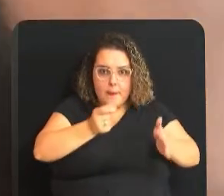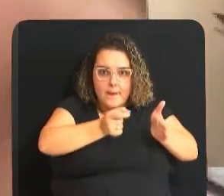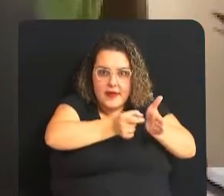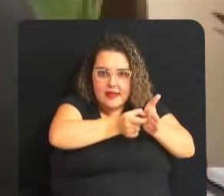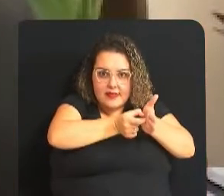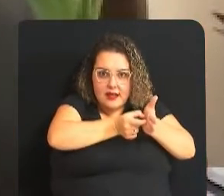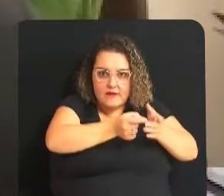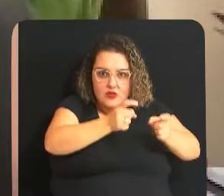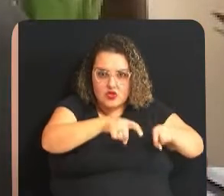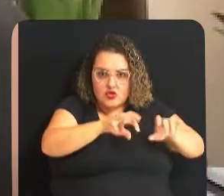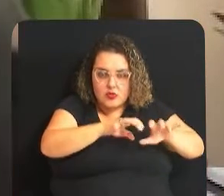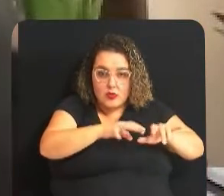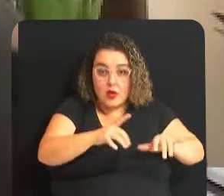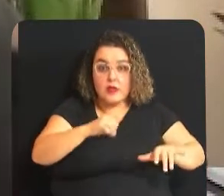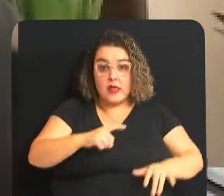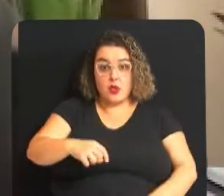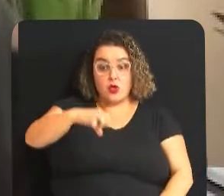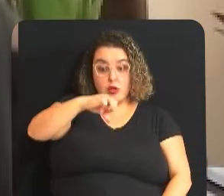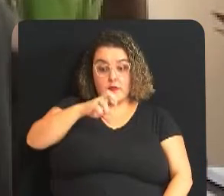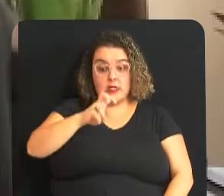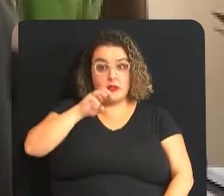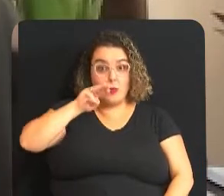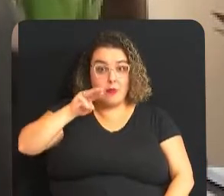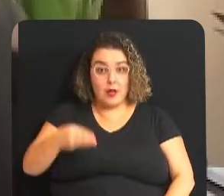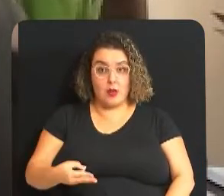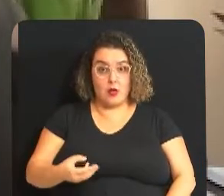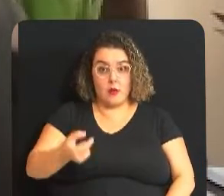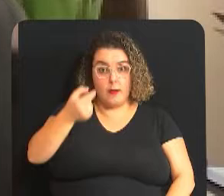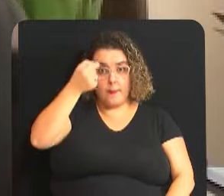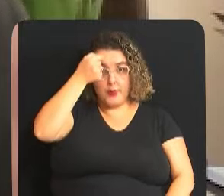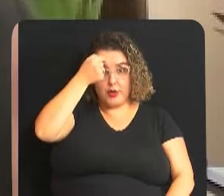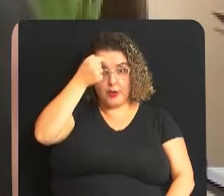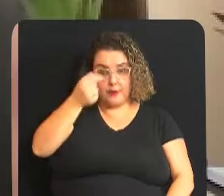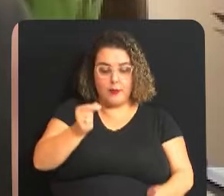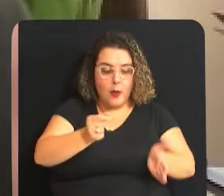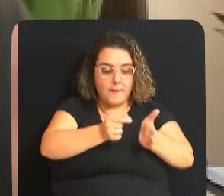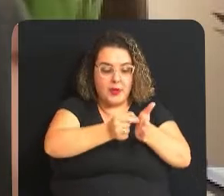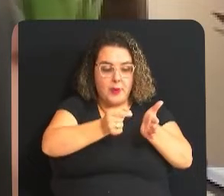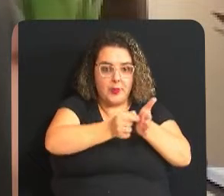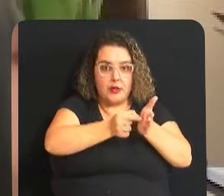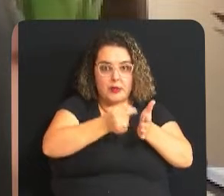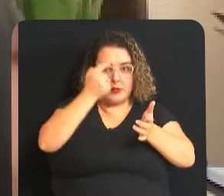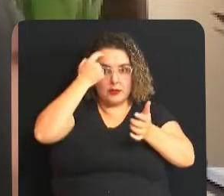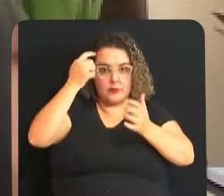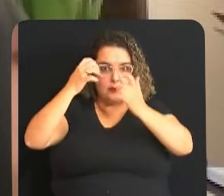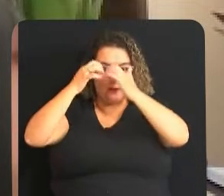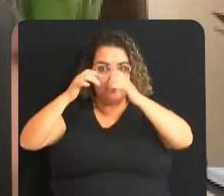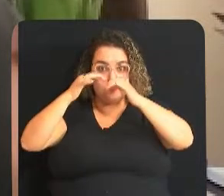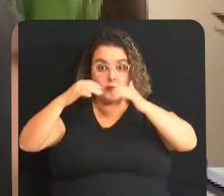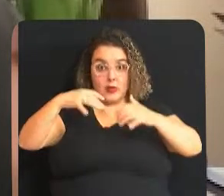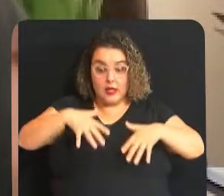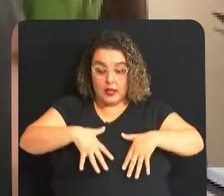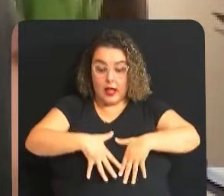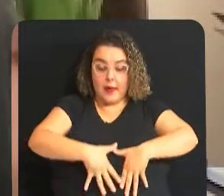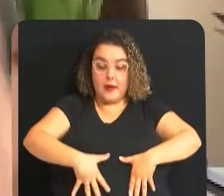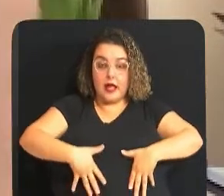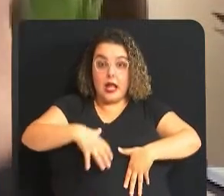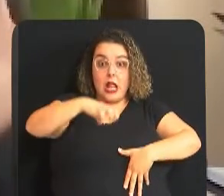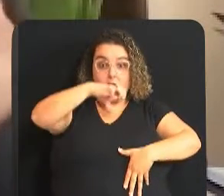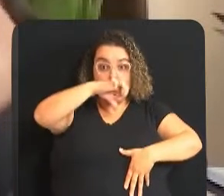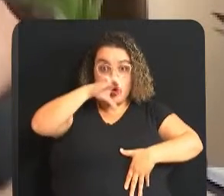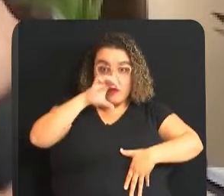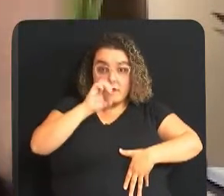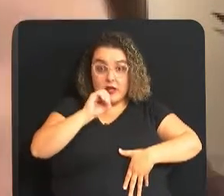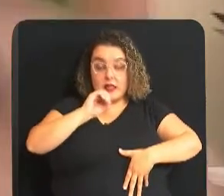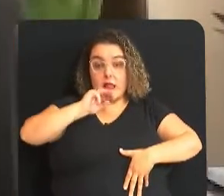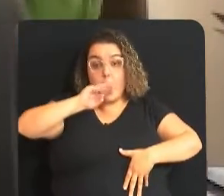95 bilhões de pendrives no cérebro que a gente chama neurônio. Na barriga tem 90 bilhões. Ou seja,